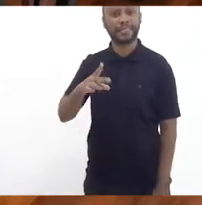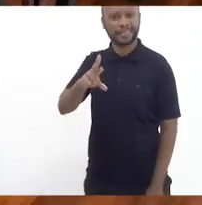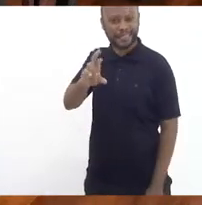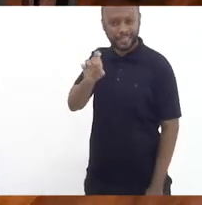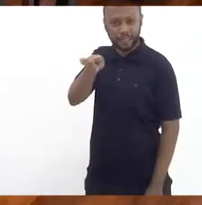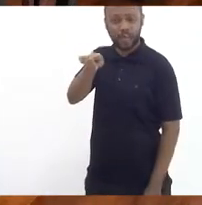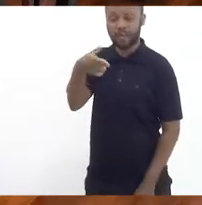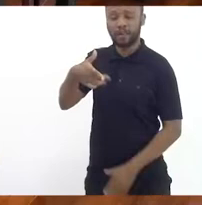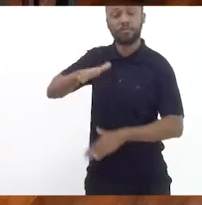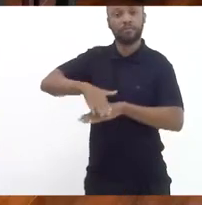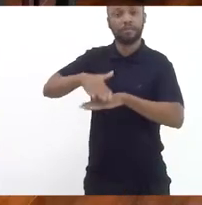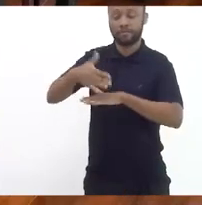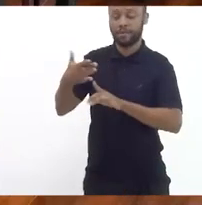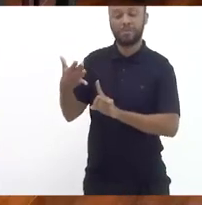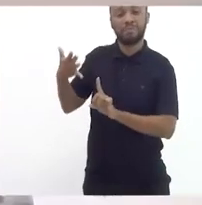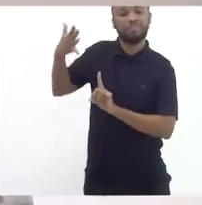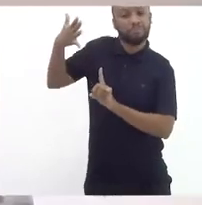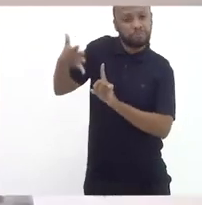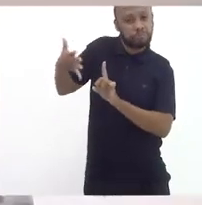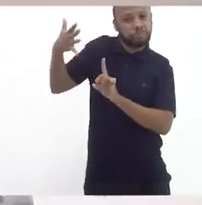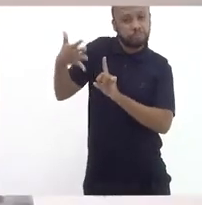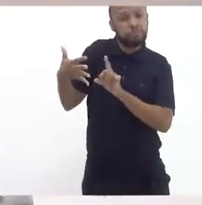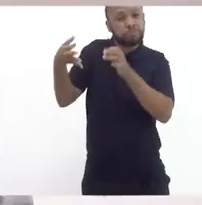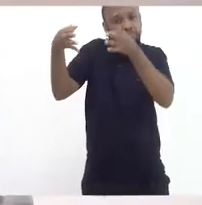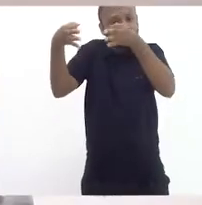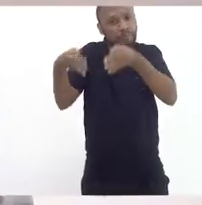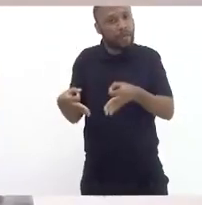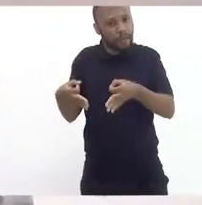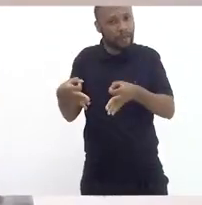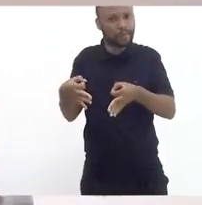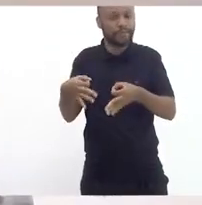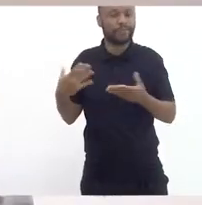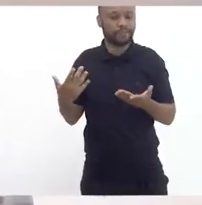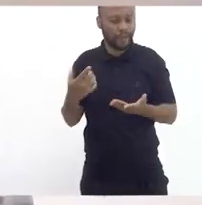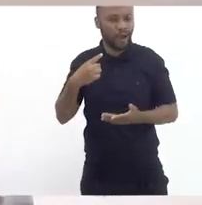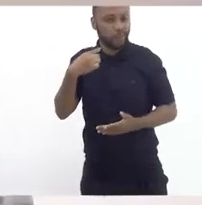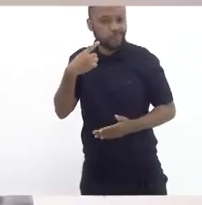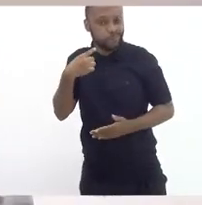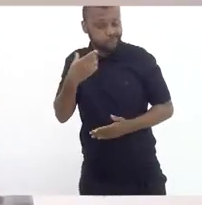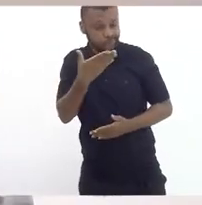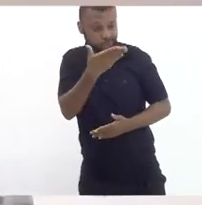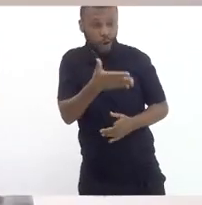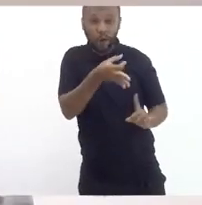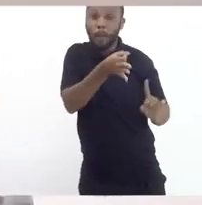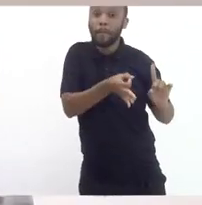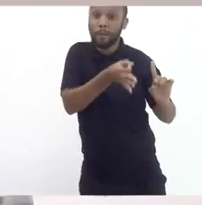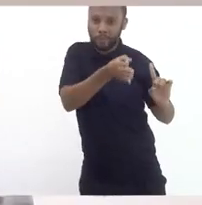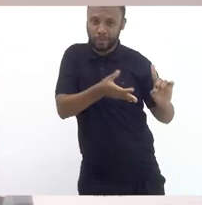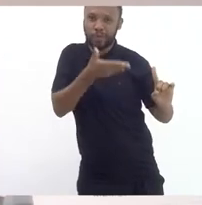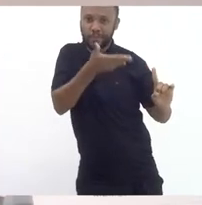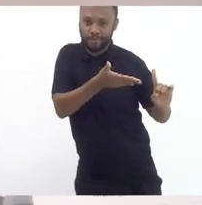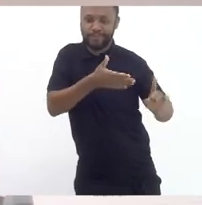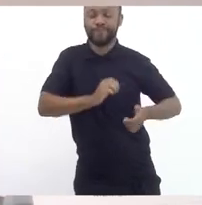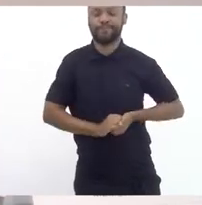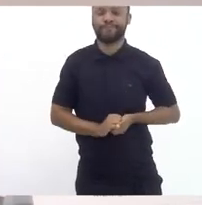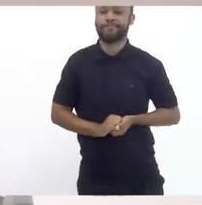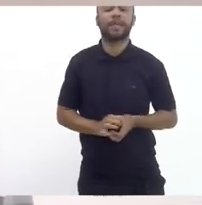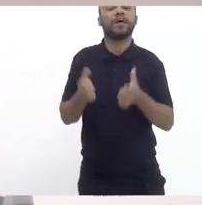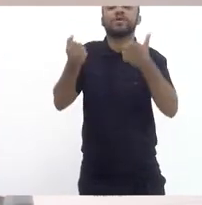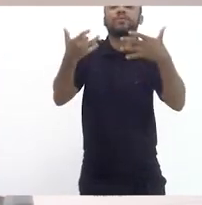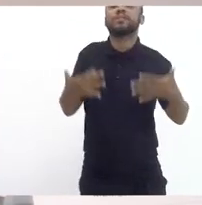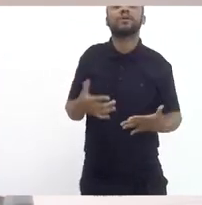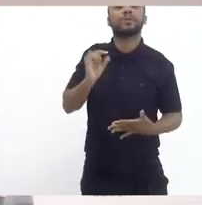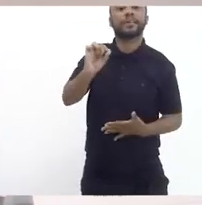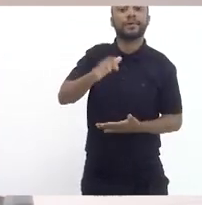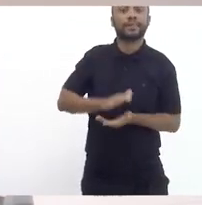intervenção correta, doutor Eduardo Schall, dizendo que um fornecedor